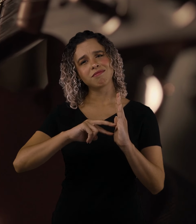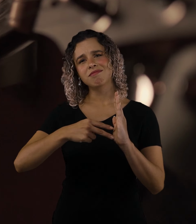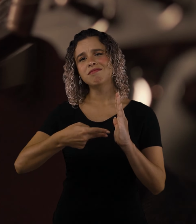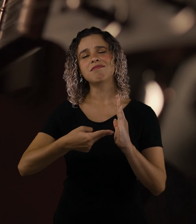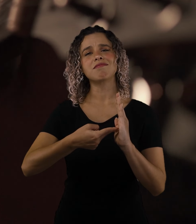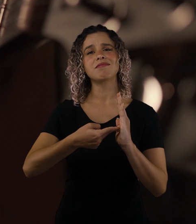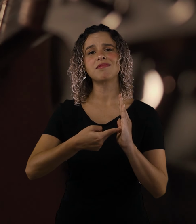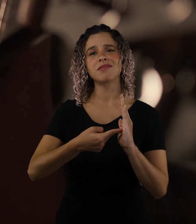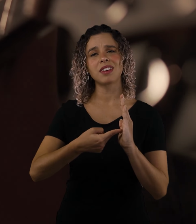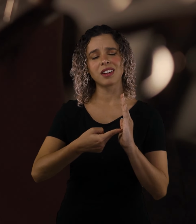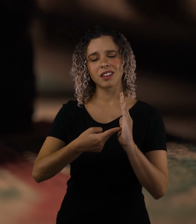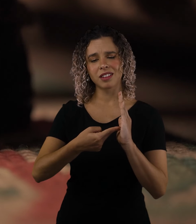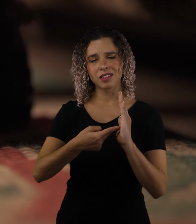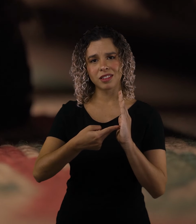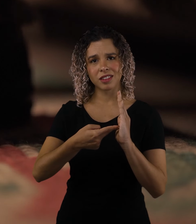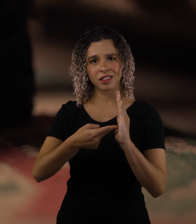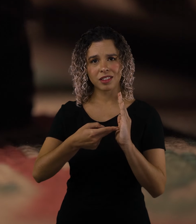acordes.